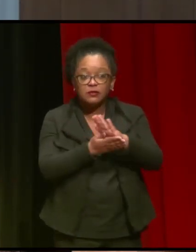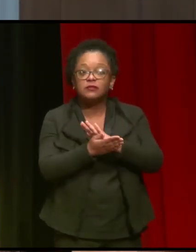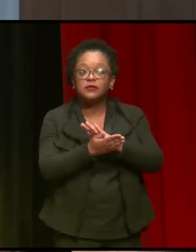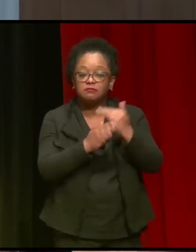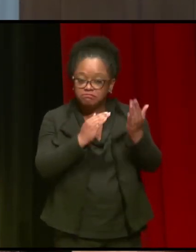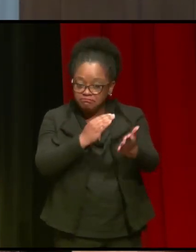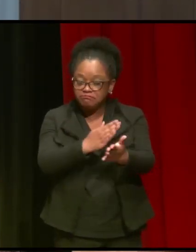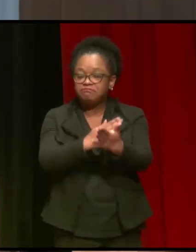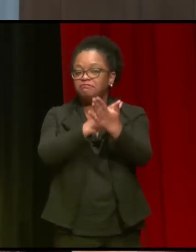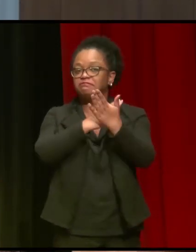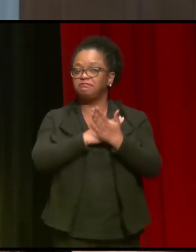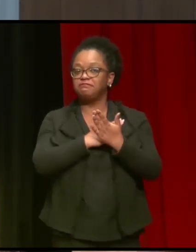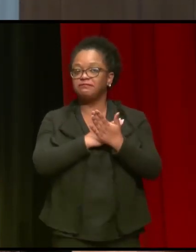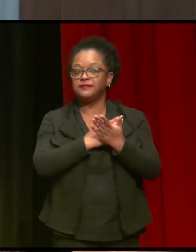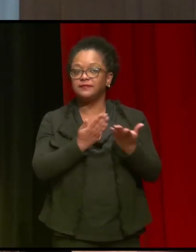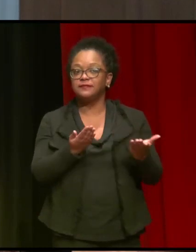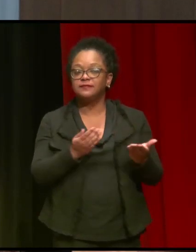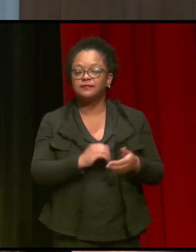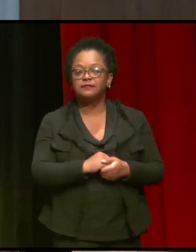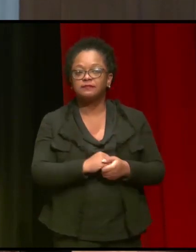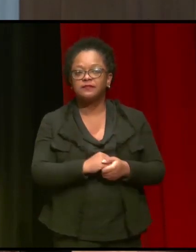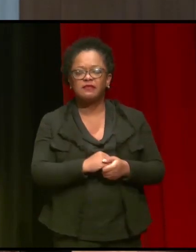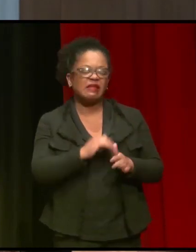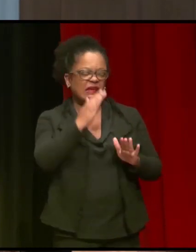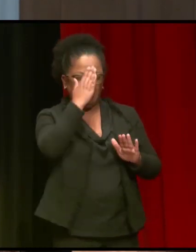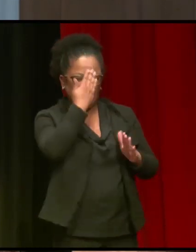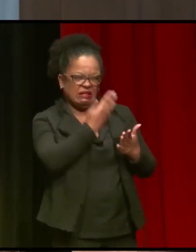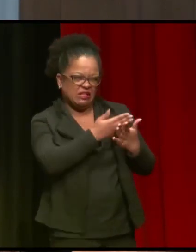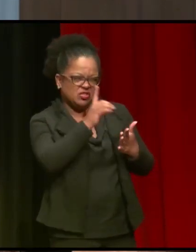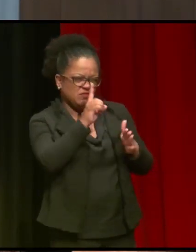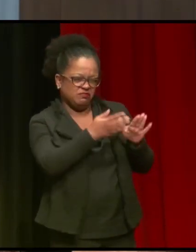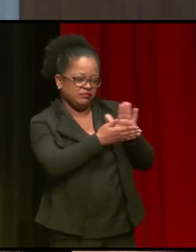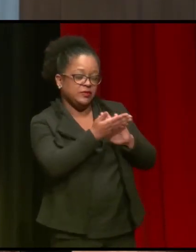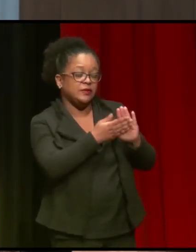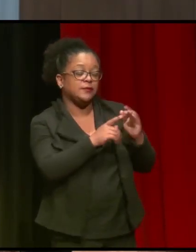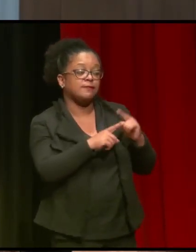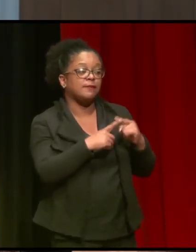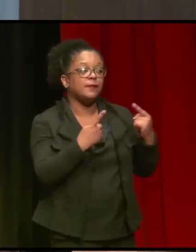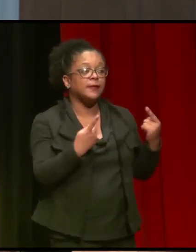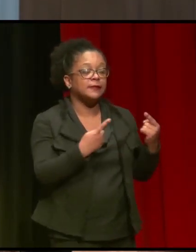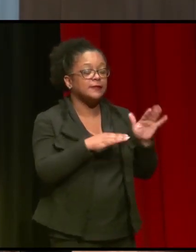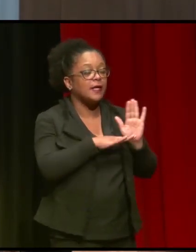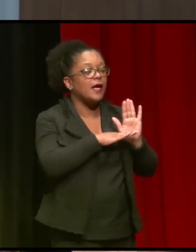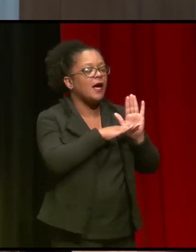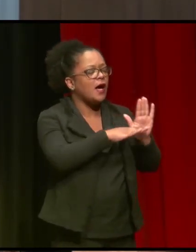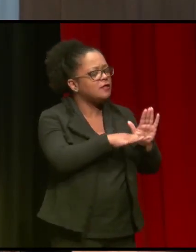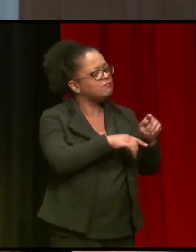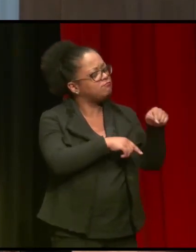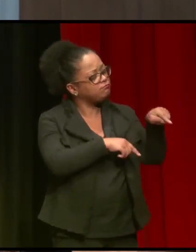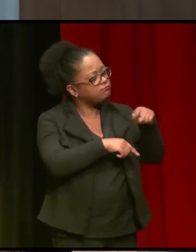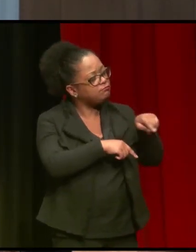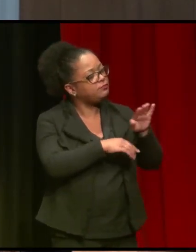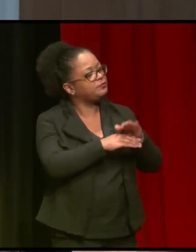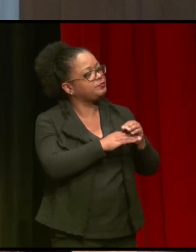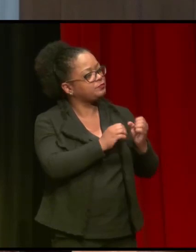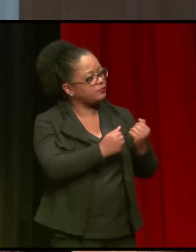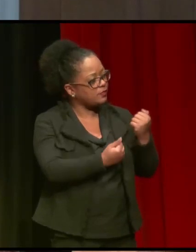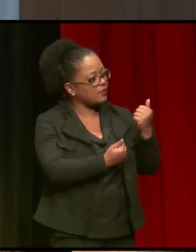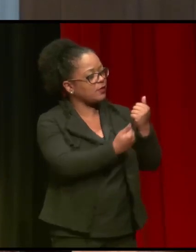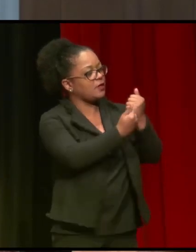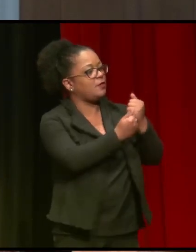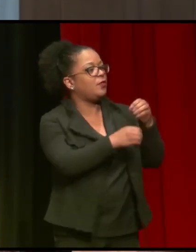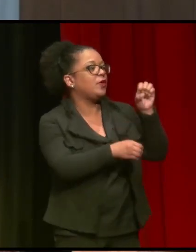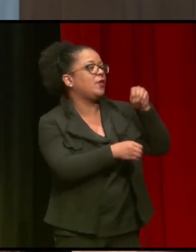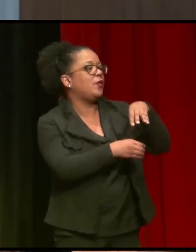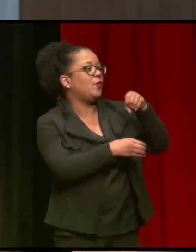queriam ajudar. Pastor, eu não creio nesse negócio de Deus aí não, sabe, né? Mas eu gosto do seu trabalho, da sua igreja, eu vou dar um dinheiro para a igreja.